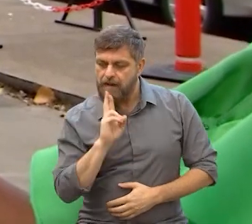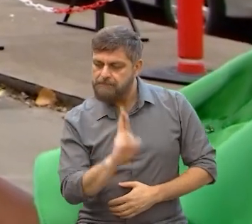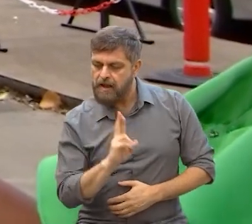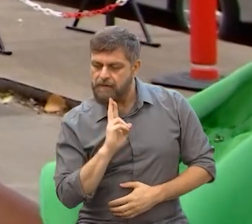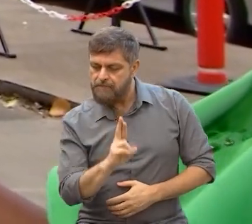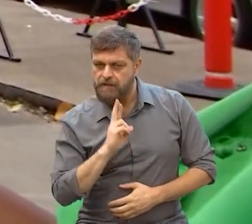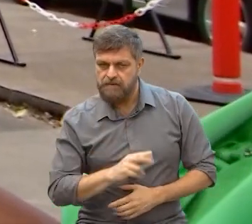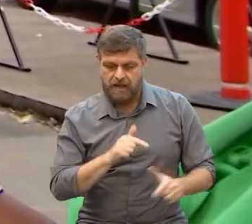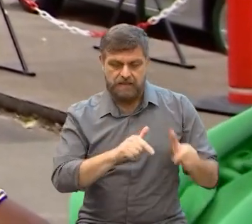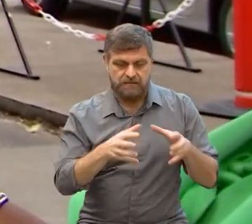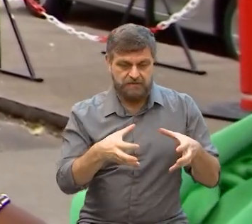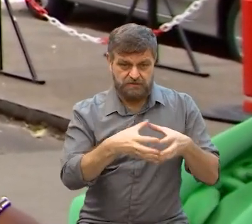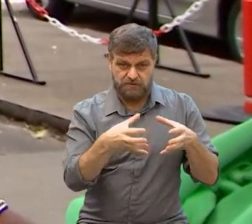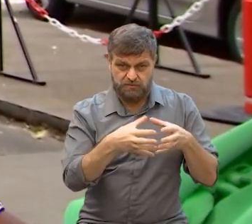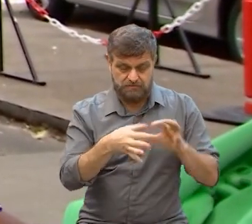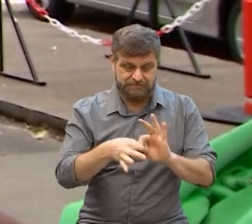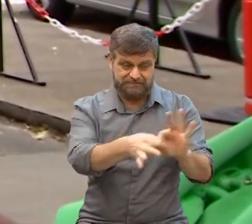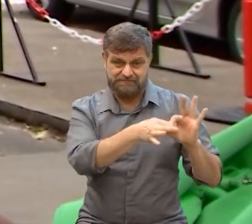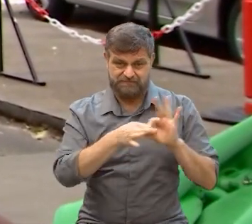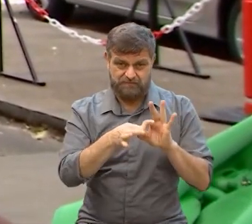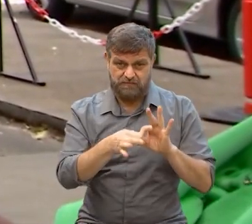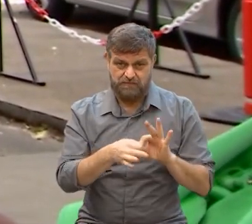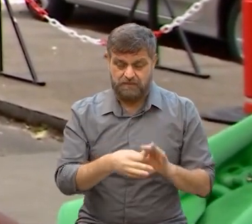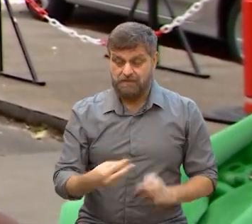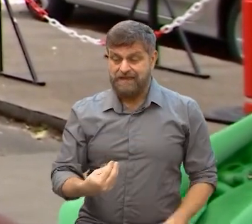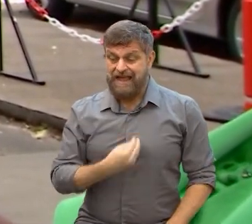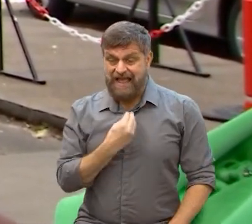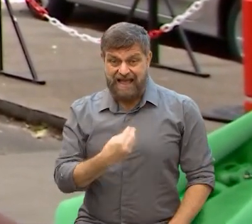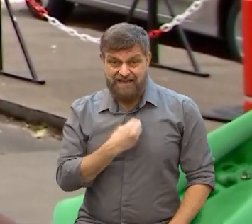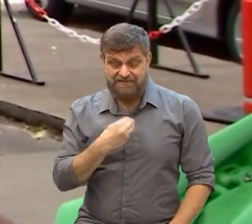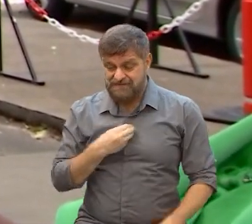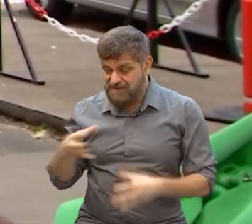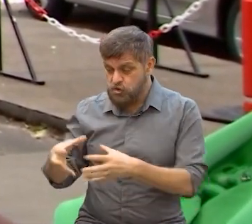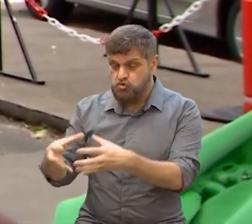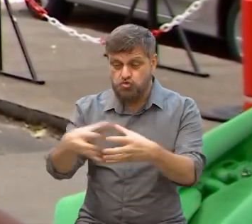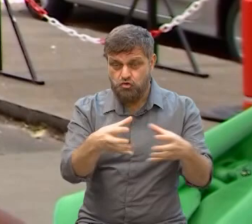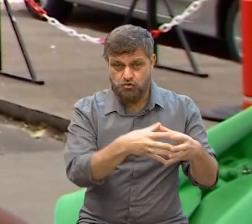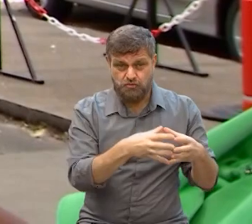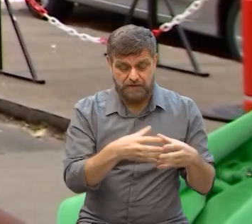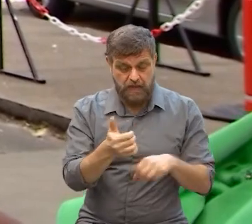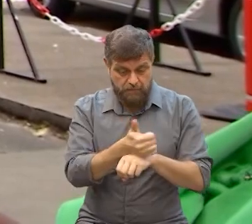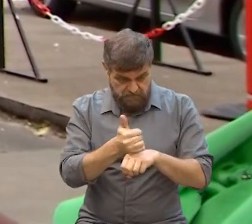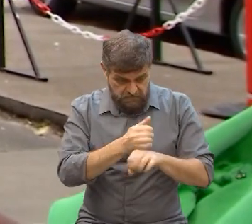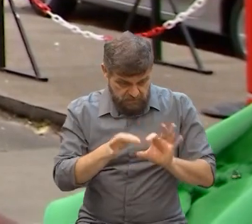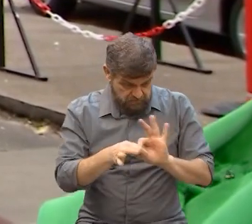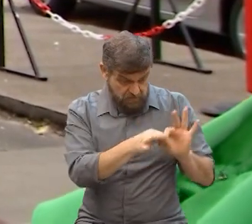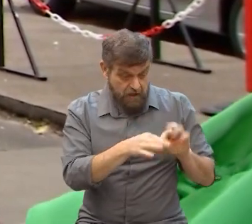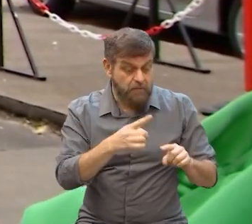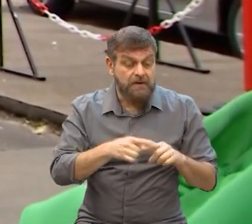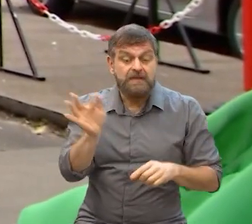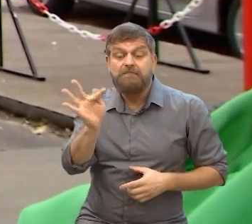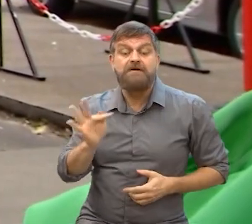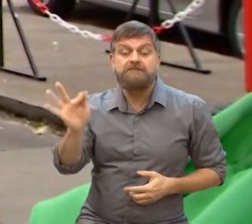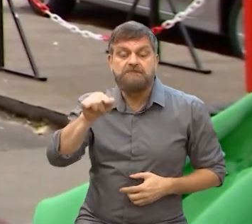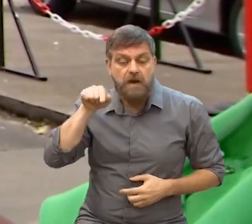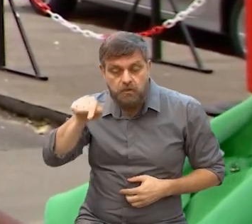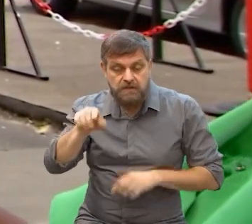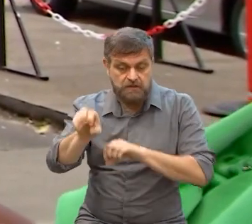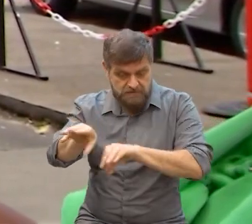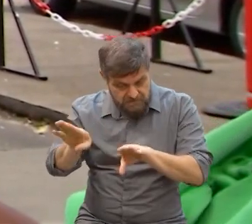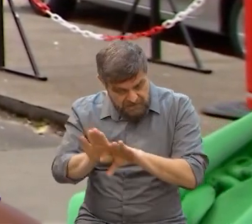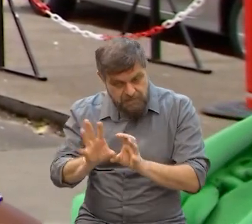trabalhos em grupo também, porque hoje a vida não é colaborativa em todos os lugares. Por que não seria dentro de uma faculdade, dentro de um ambiente de